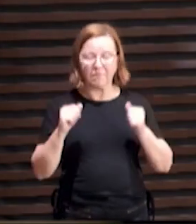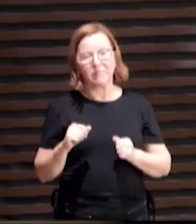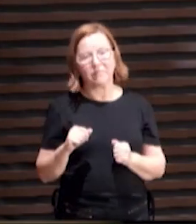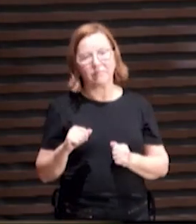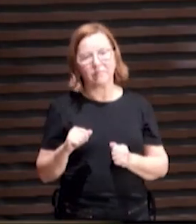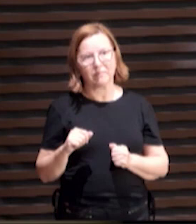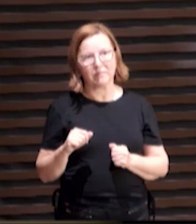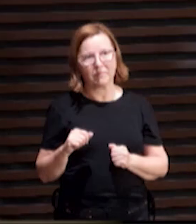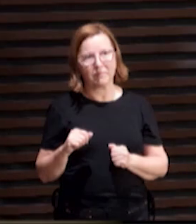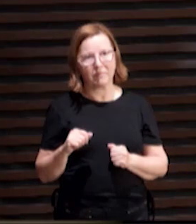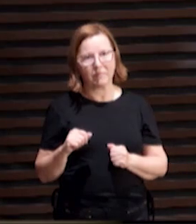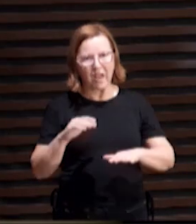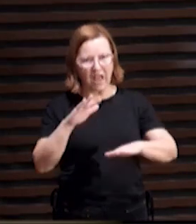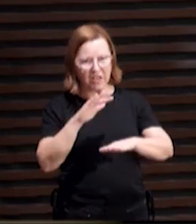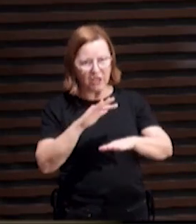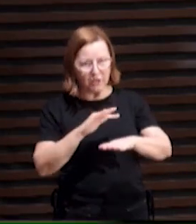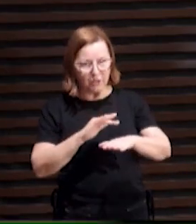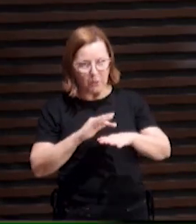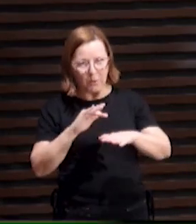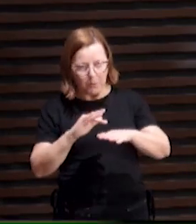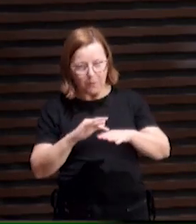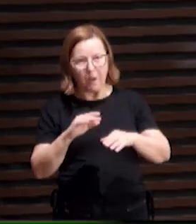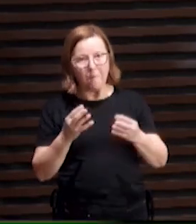Ele tocou em muita gente.